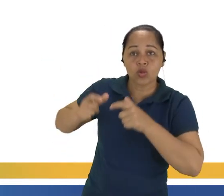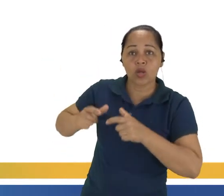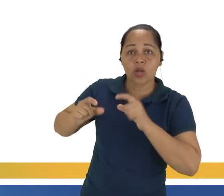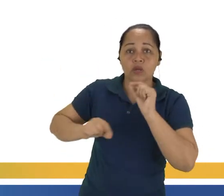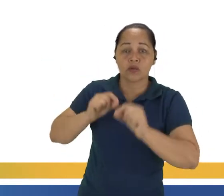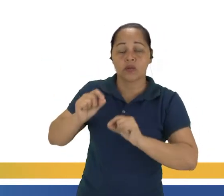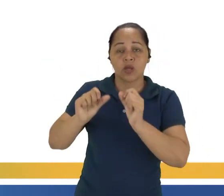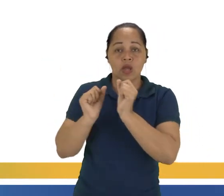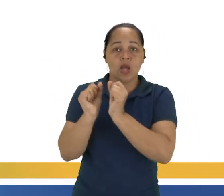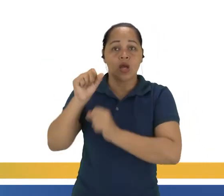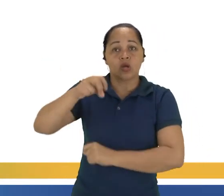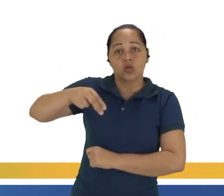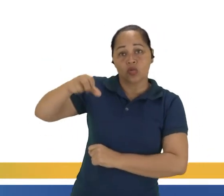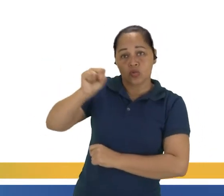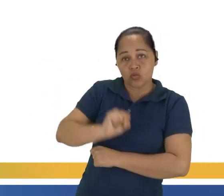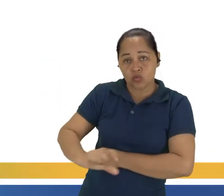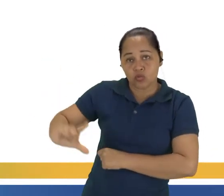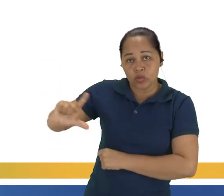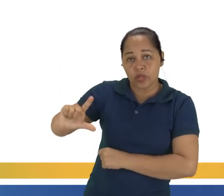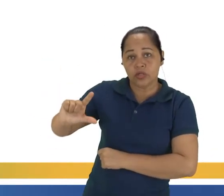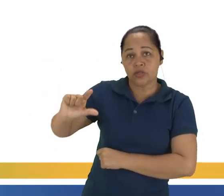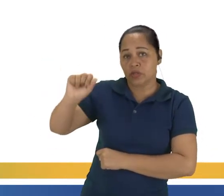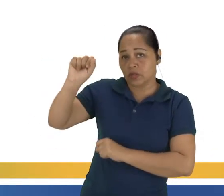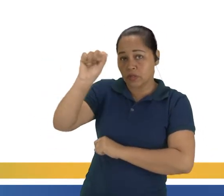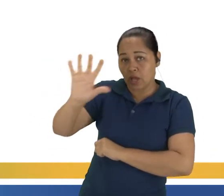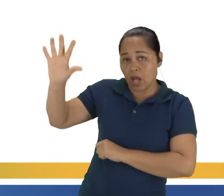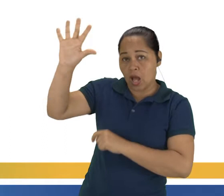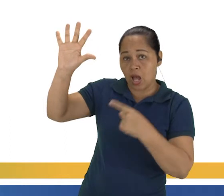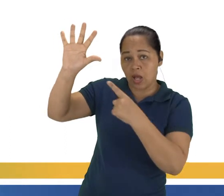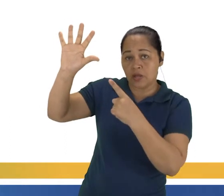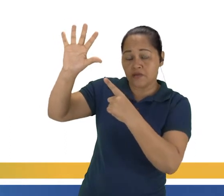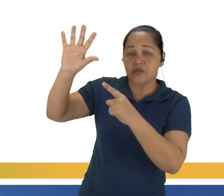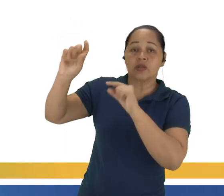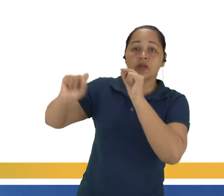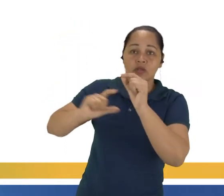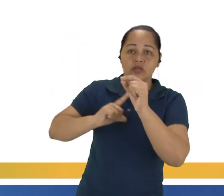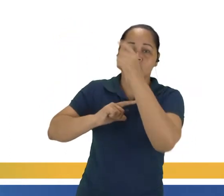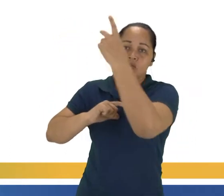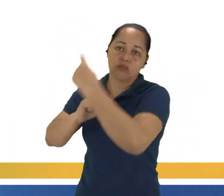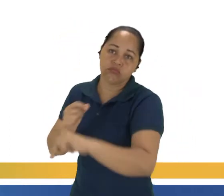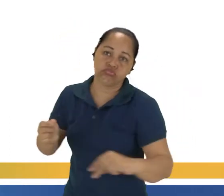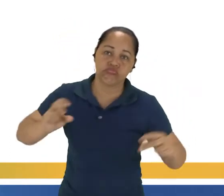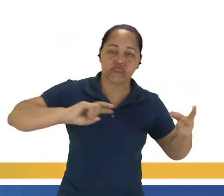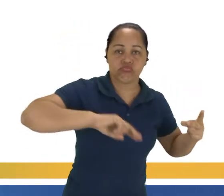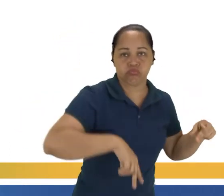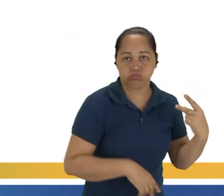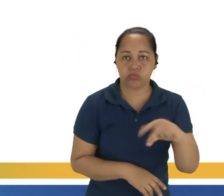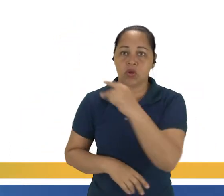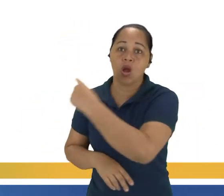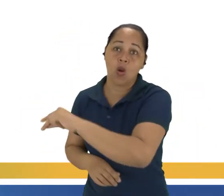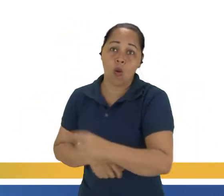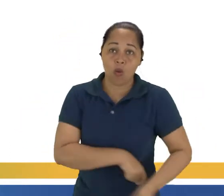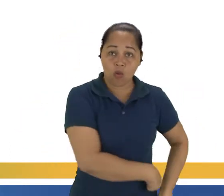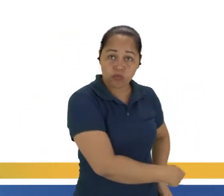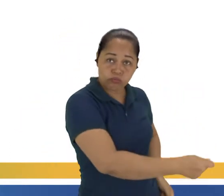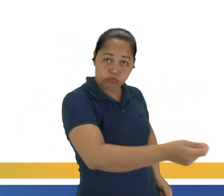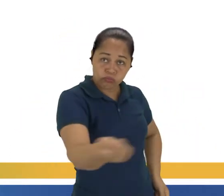sudeste africano correspondiam à maior população. Também praticavam o candomblé, mas fizeram adaptações de